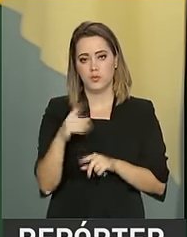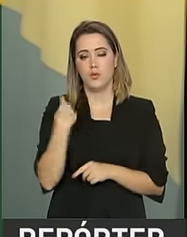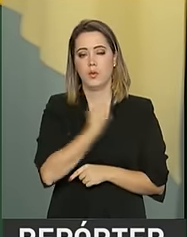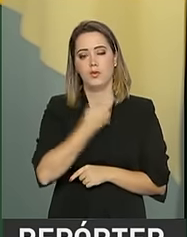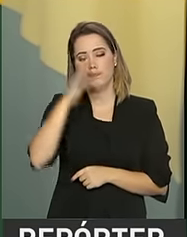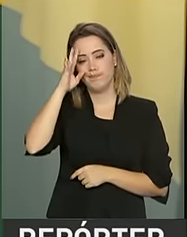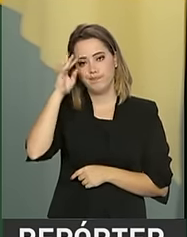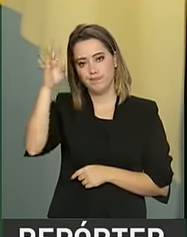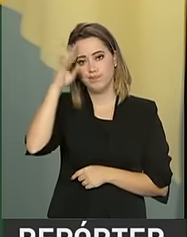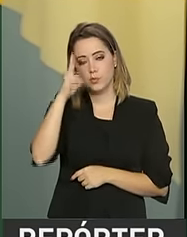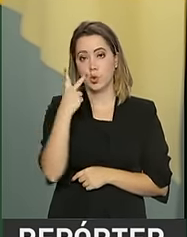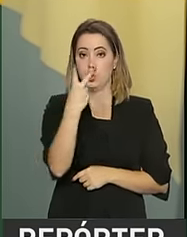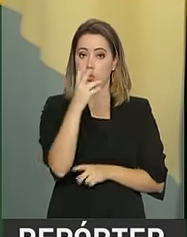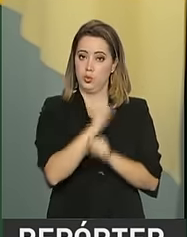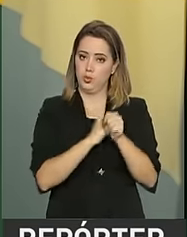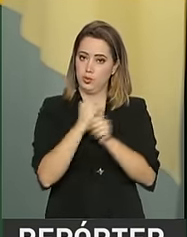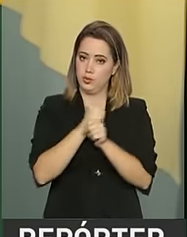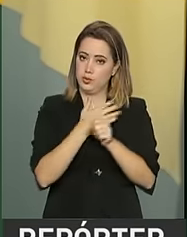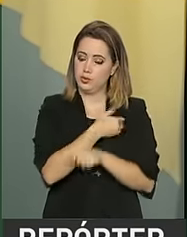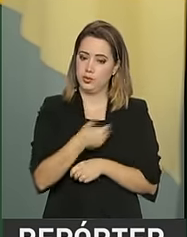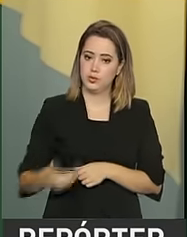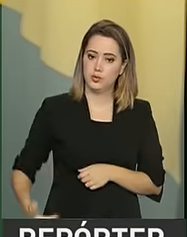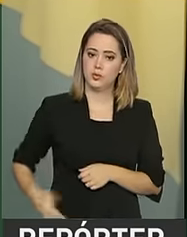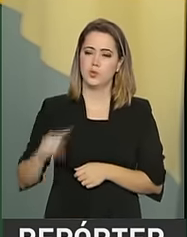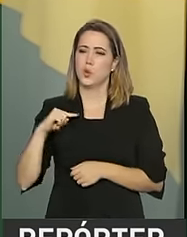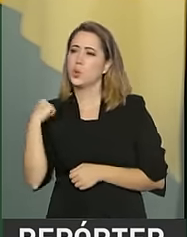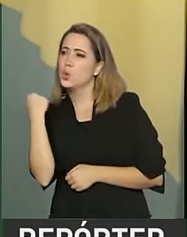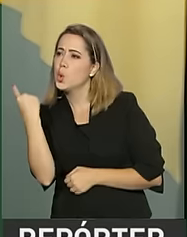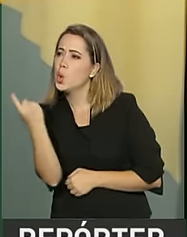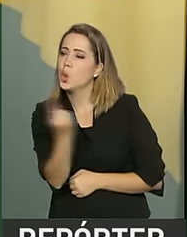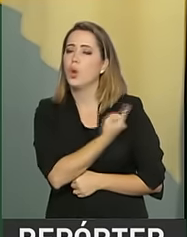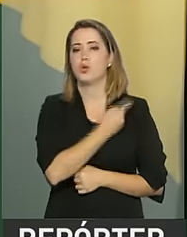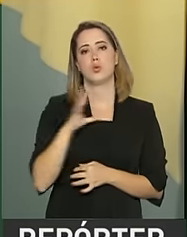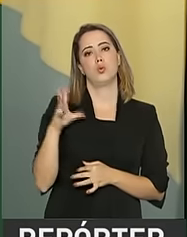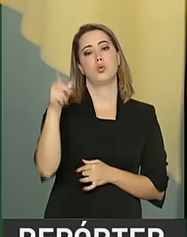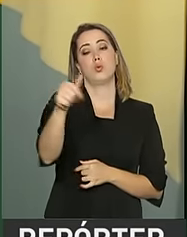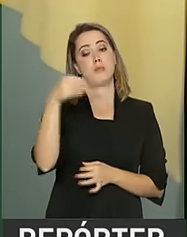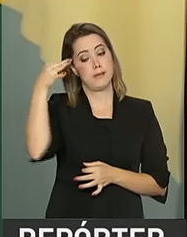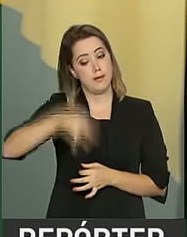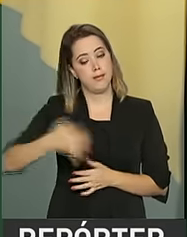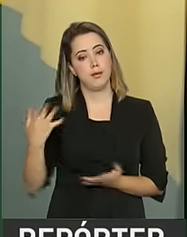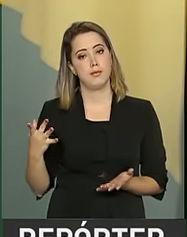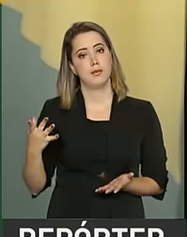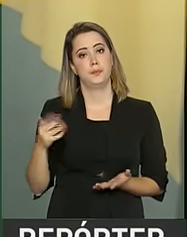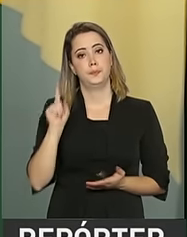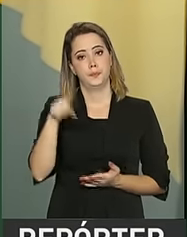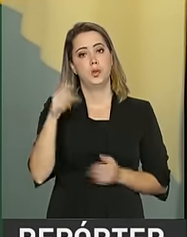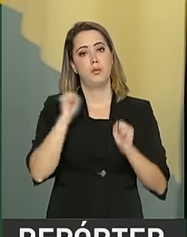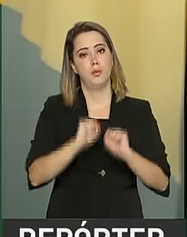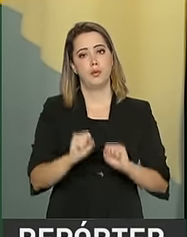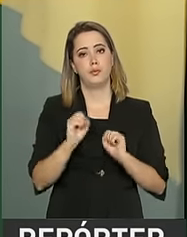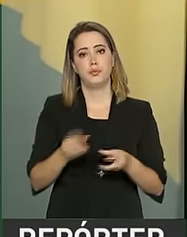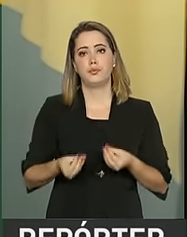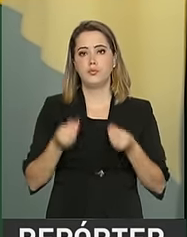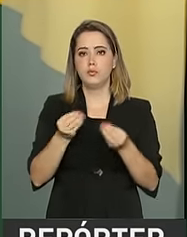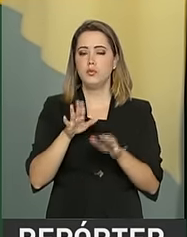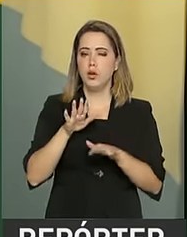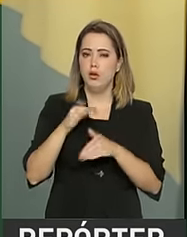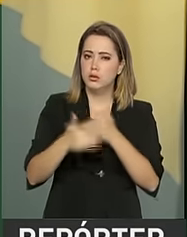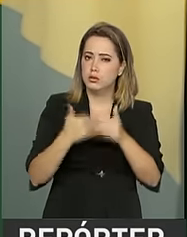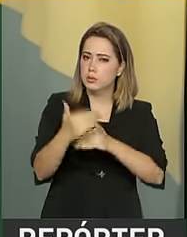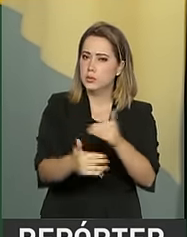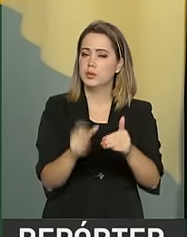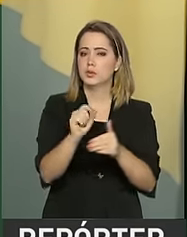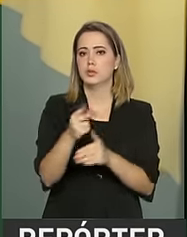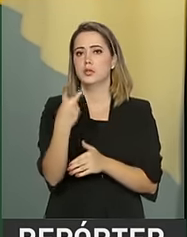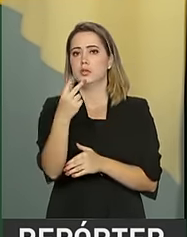sonho nesses do anos e pouco de governo todos nós tem absoluta convicção é que nós possamos dar um passo a mais para